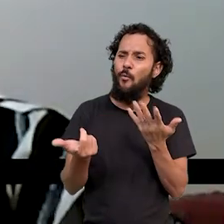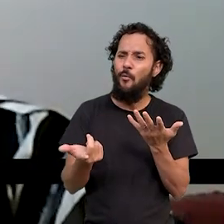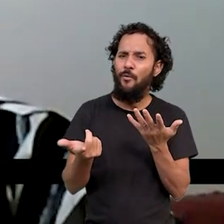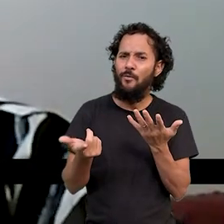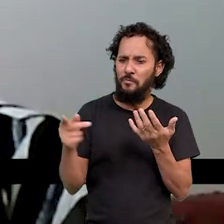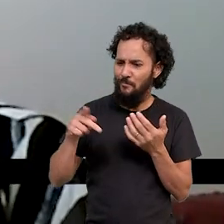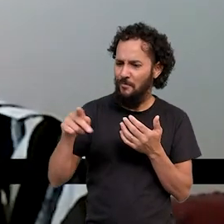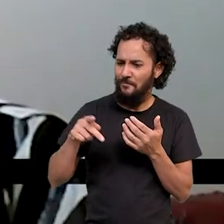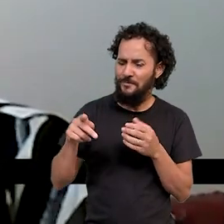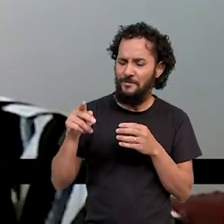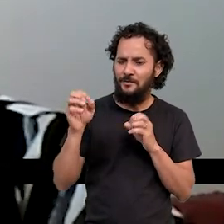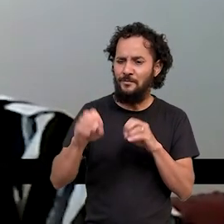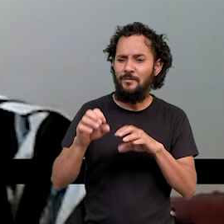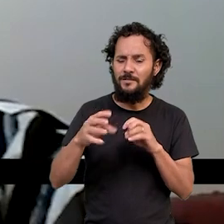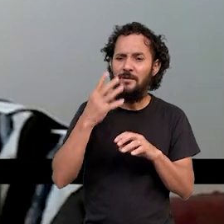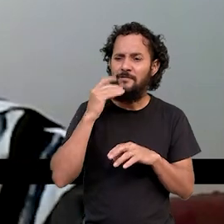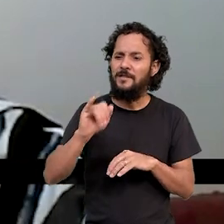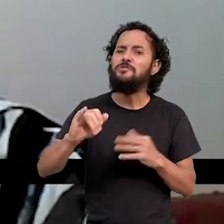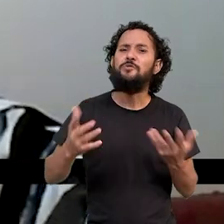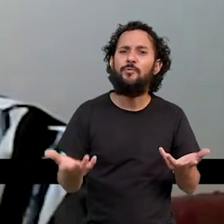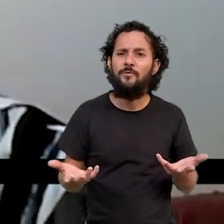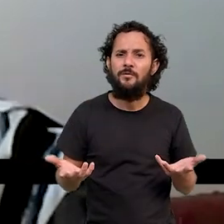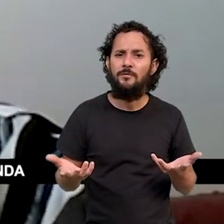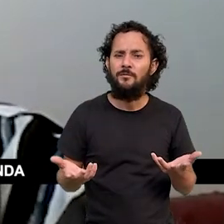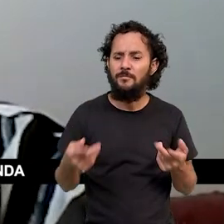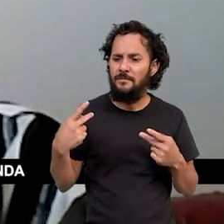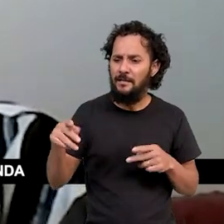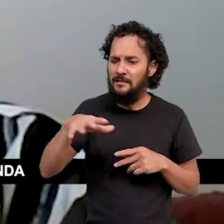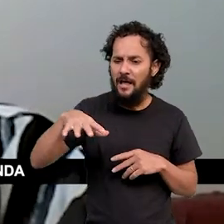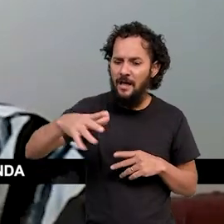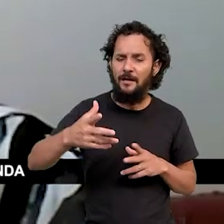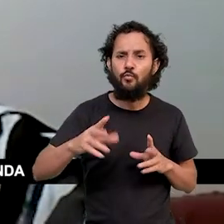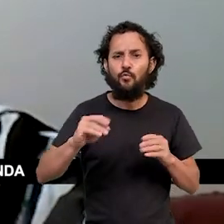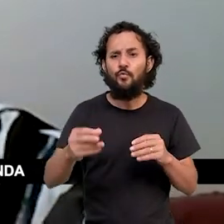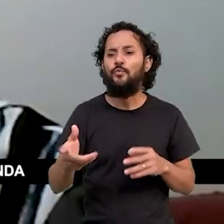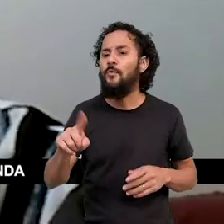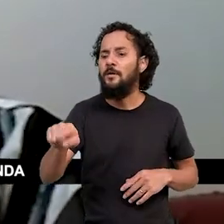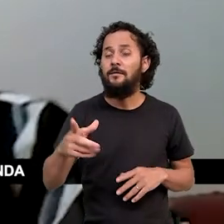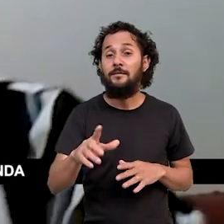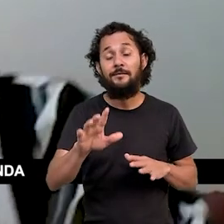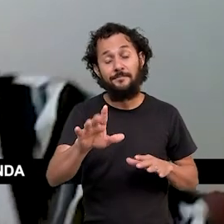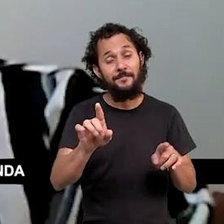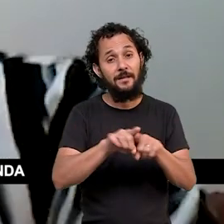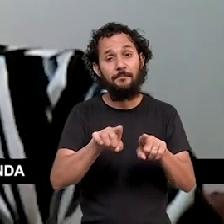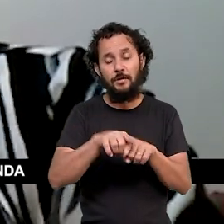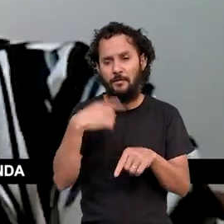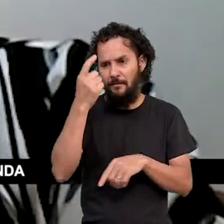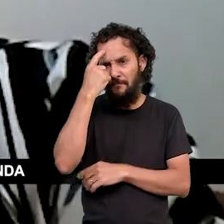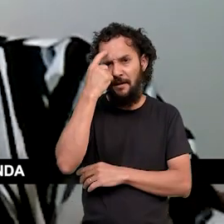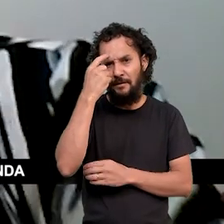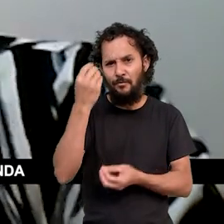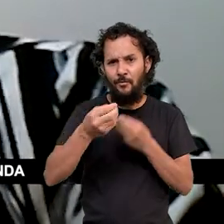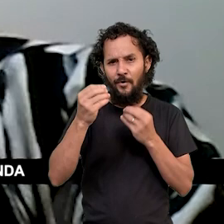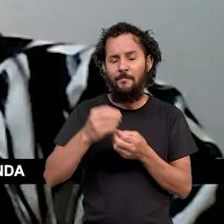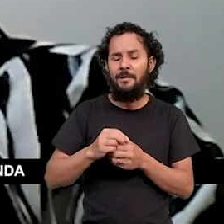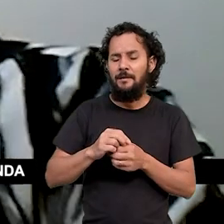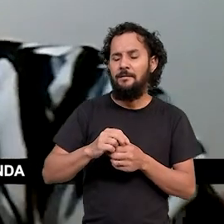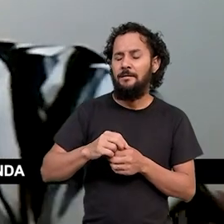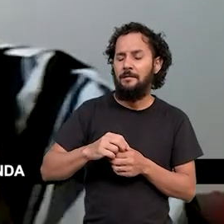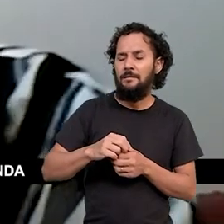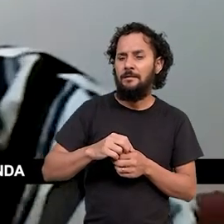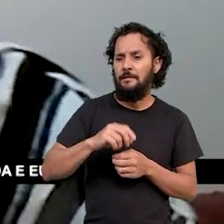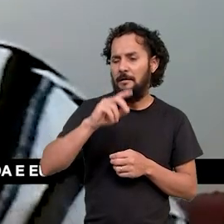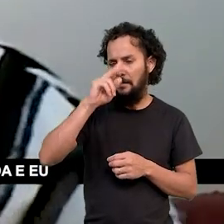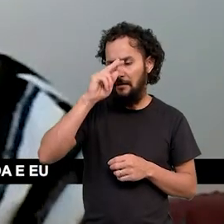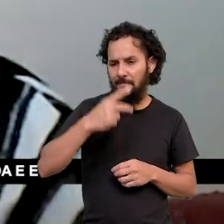qual o papel do professor da educação infantil, né, nesse contexto todo? E mais ainda, quando a gente pensa na questão das